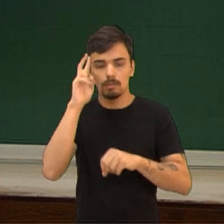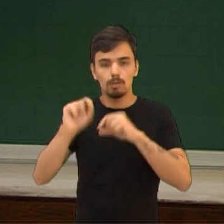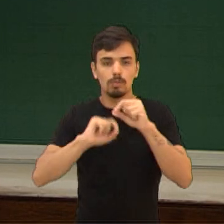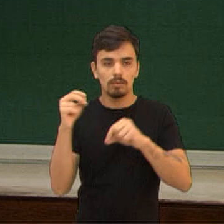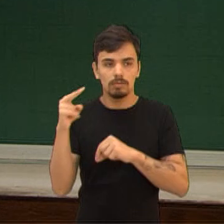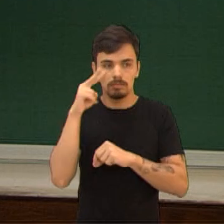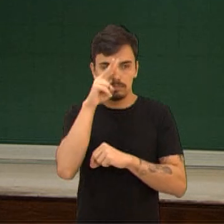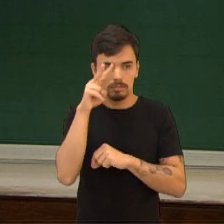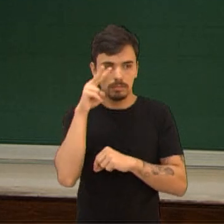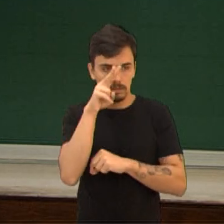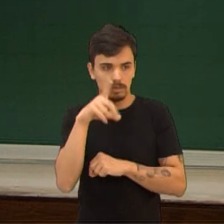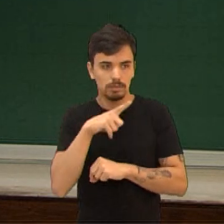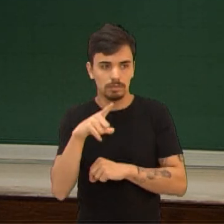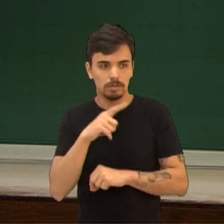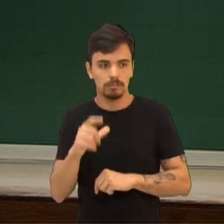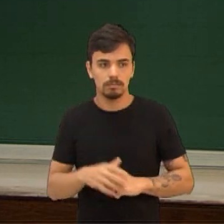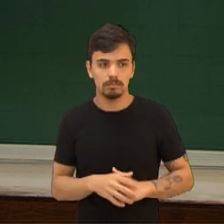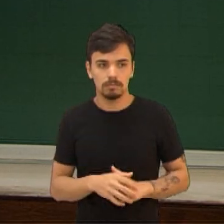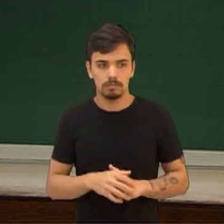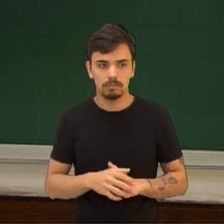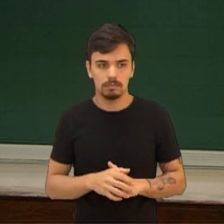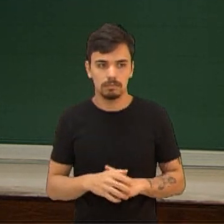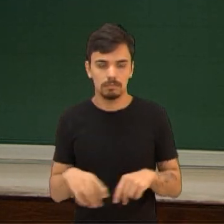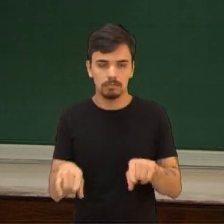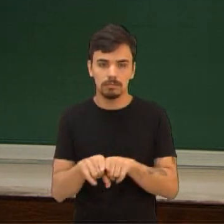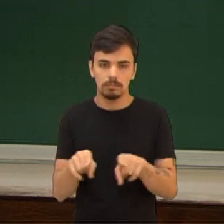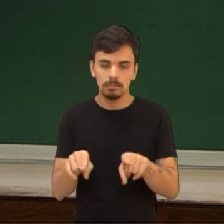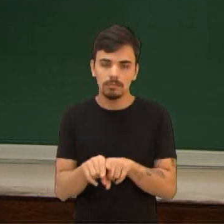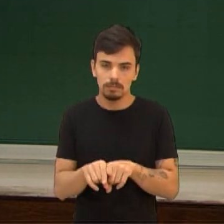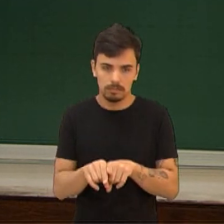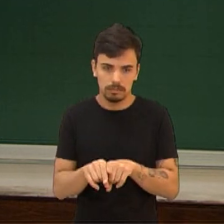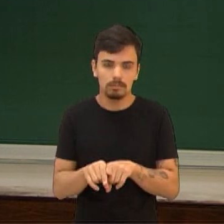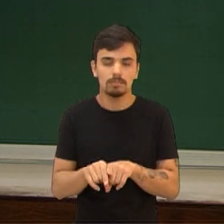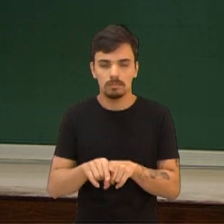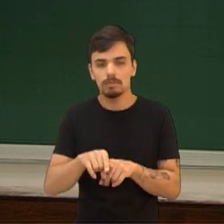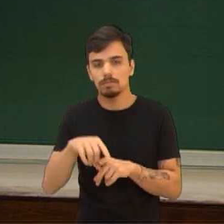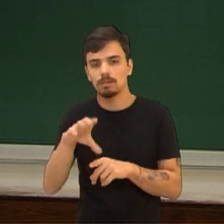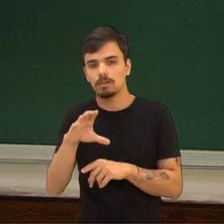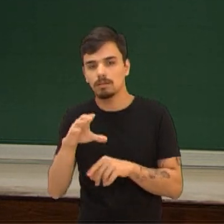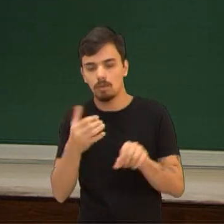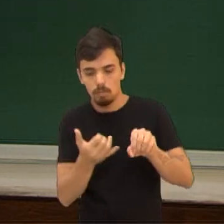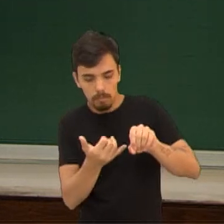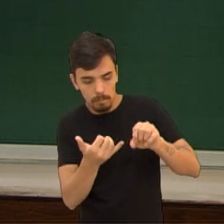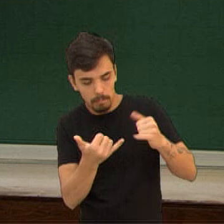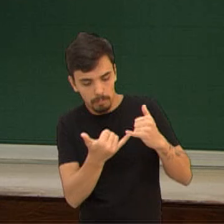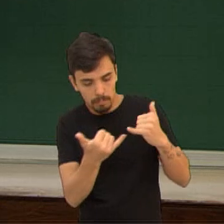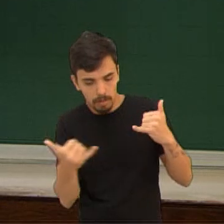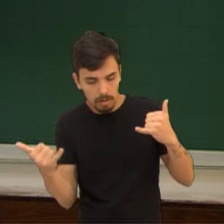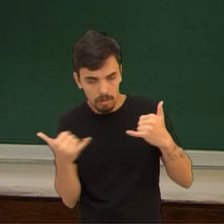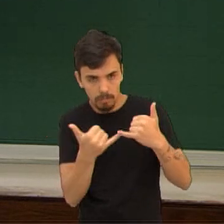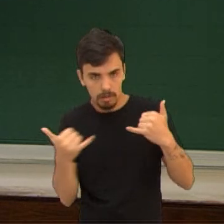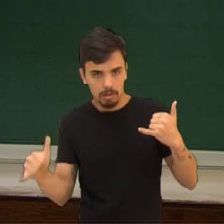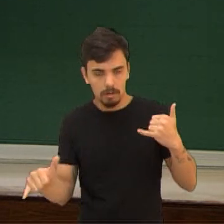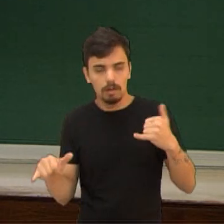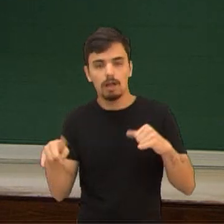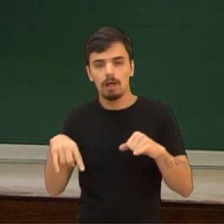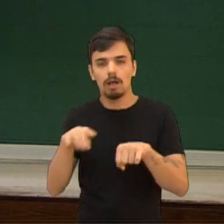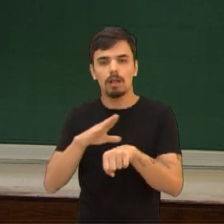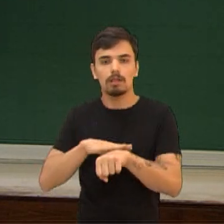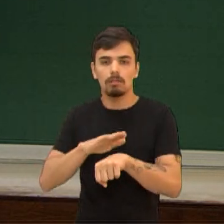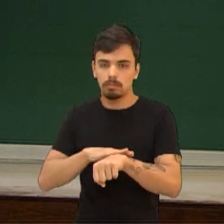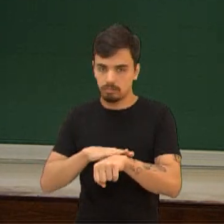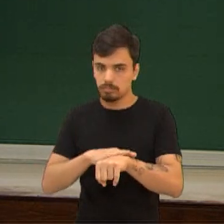sobre tempo, né? E que corrente é carga sobre tempo. É a fluxo de carga por tempo,